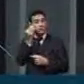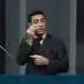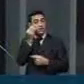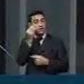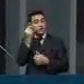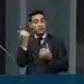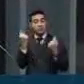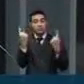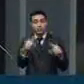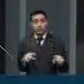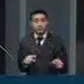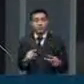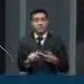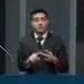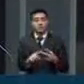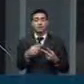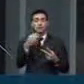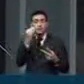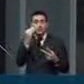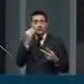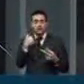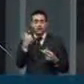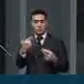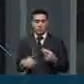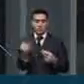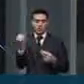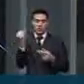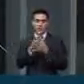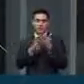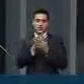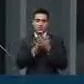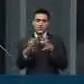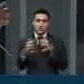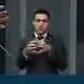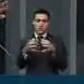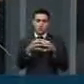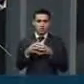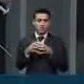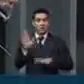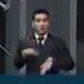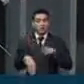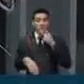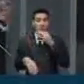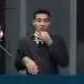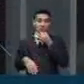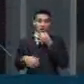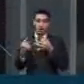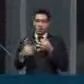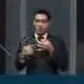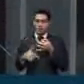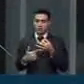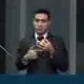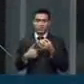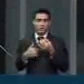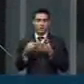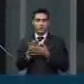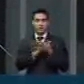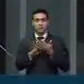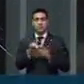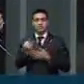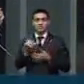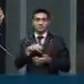desqualificar e tentam diminuir a importância desses movimentos, às vezes em colocar que não tem norte ou não tem bandeira, ela tem